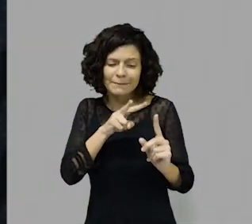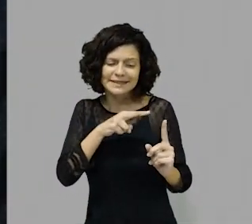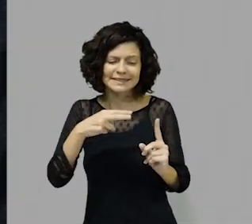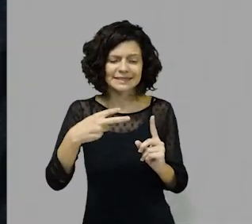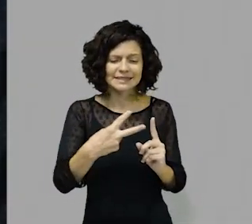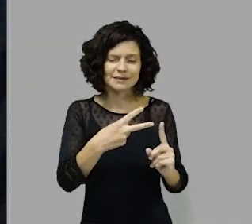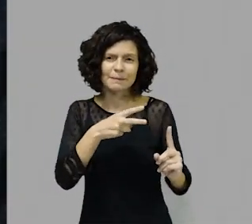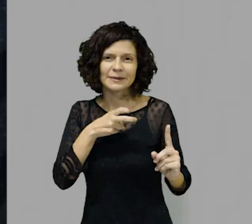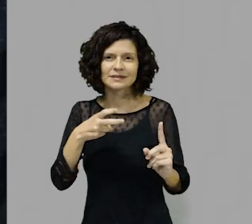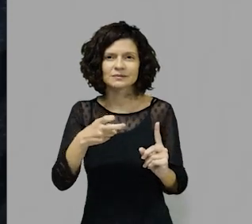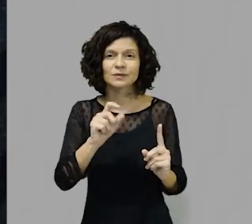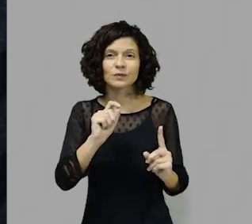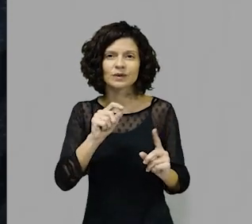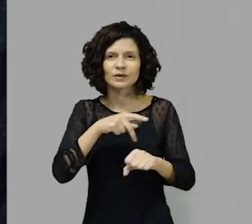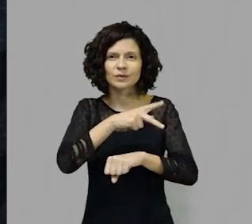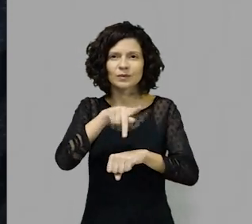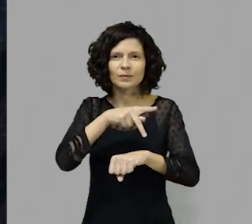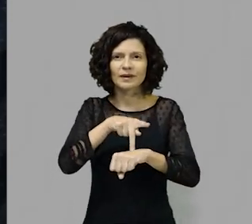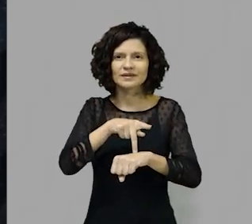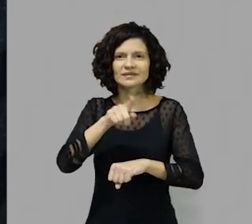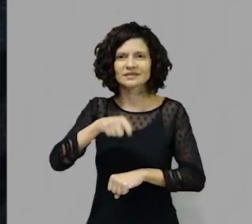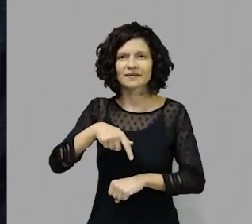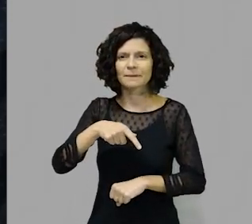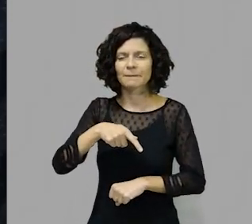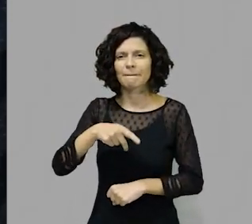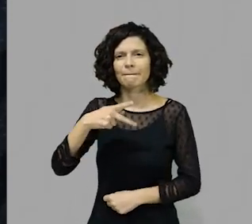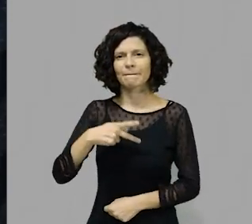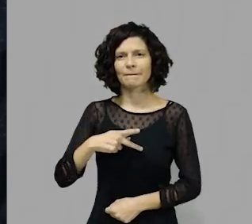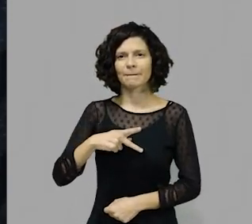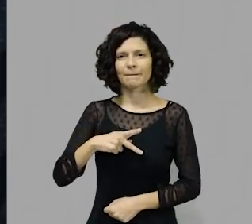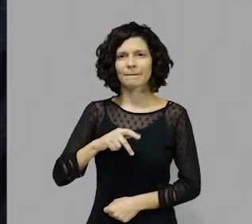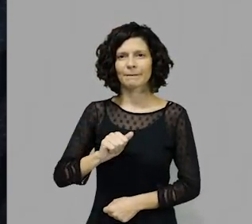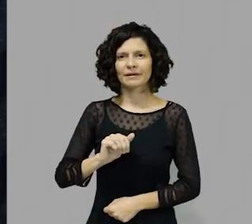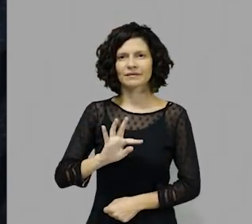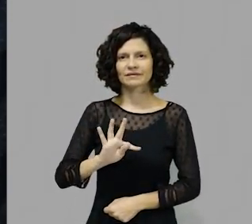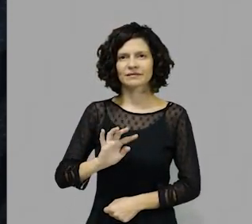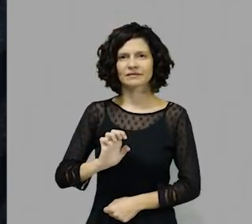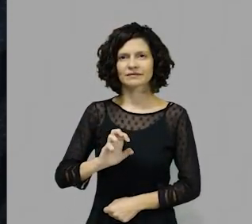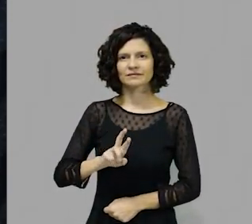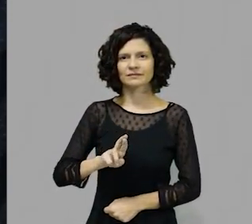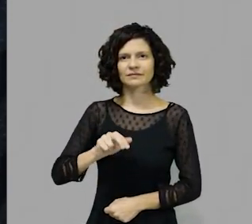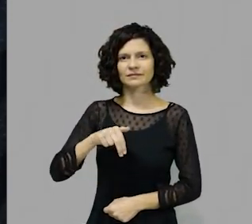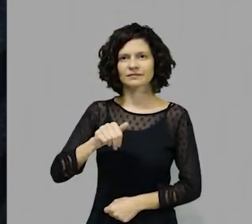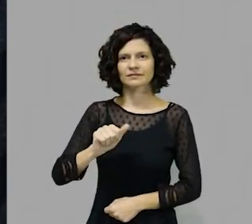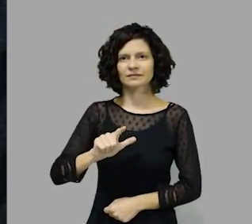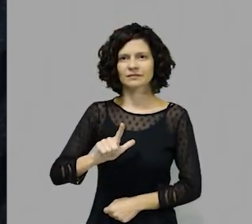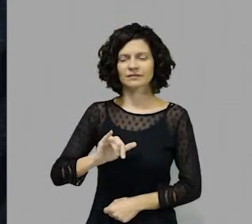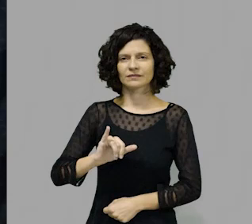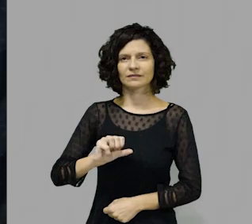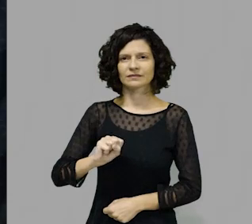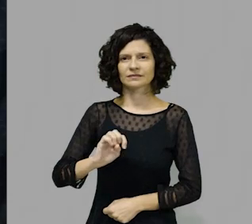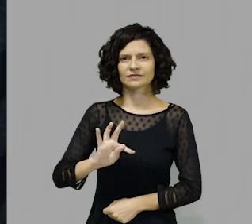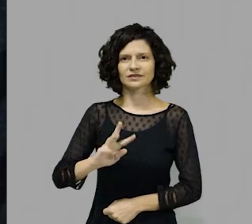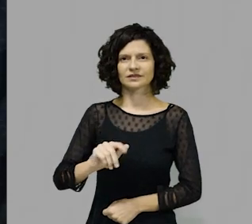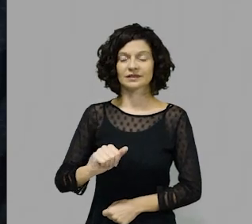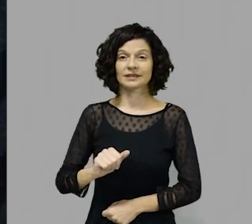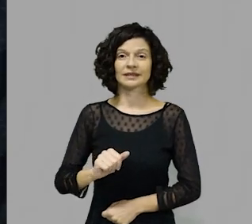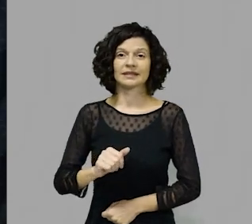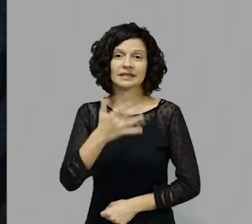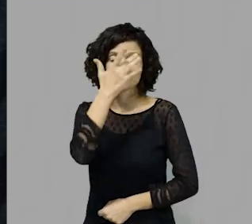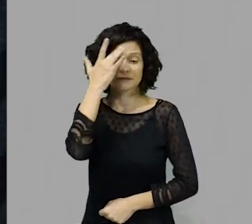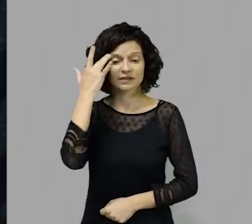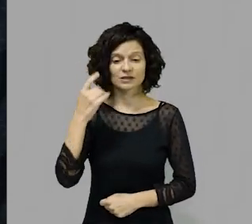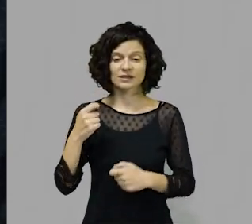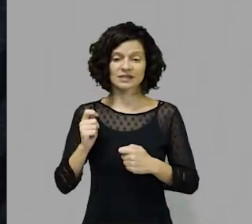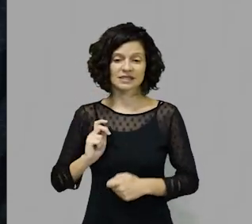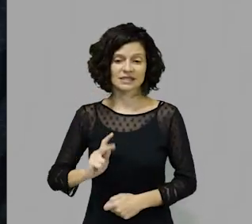provedor, porque é do Estado, são das políticas públicas de assistência social, que elas dependem praticamente para se alimentar, para